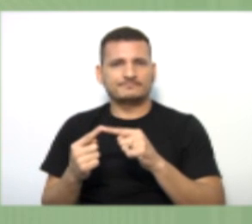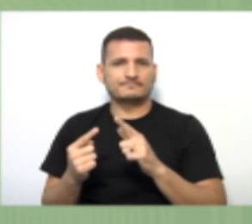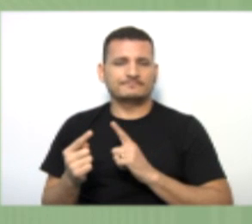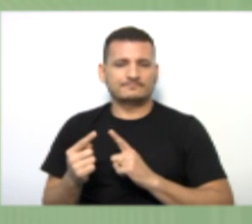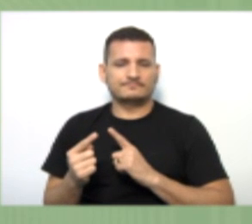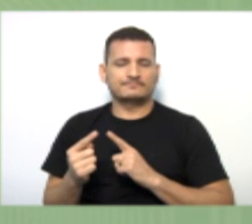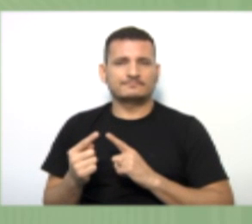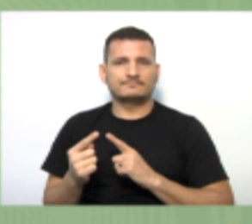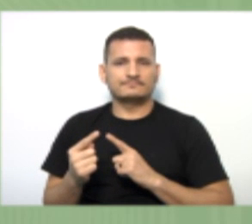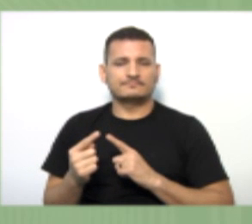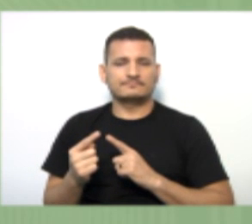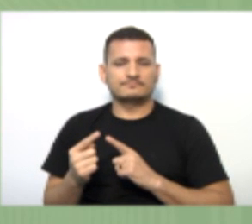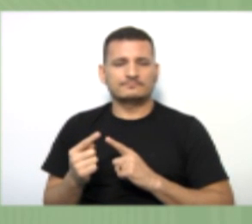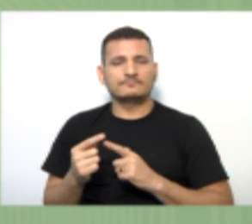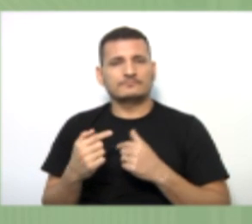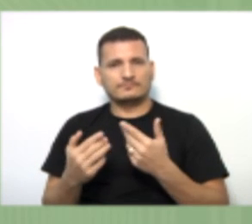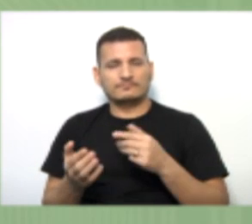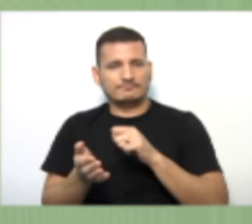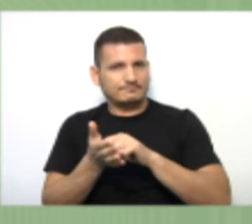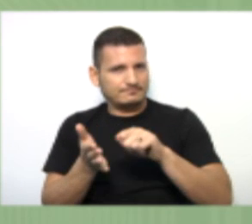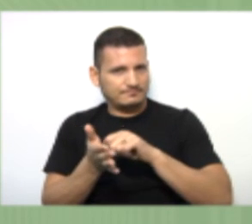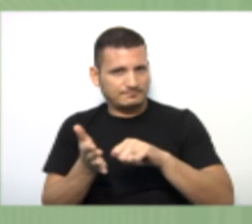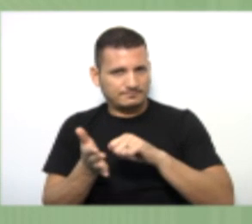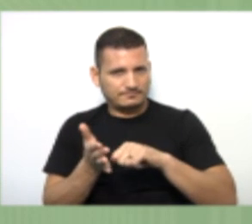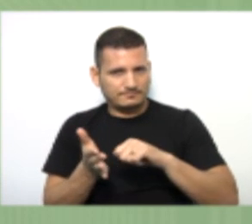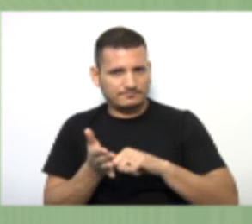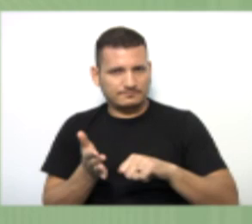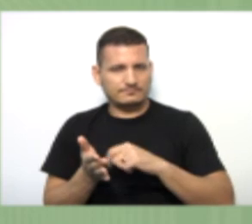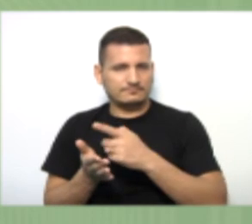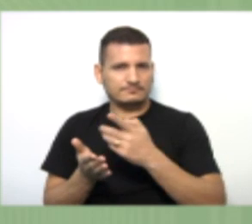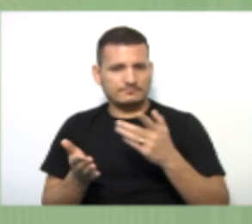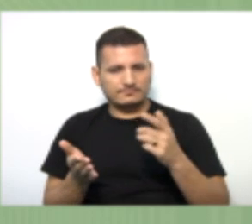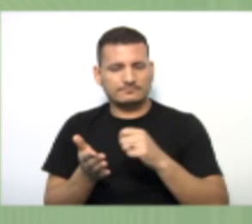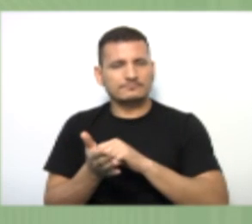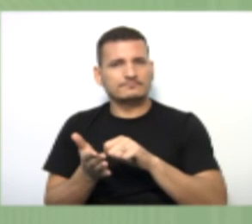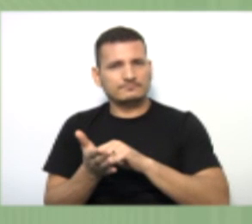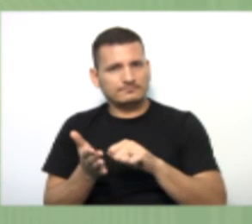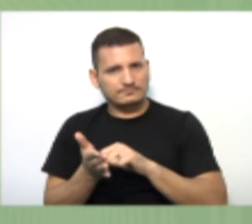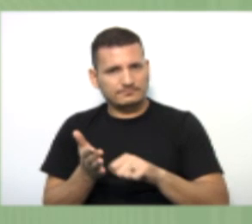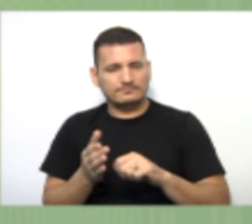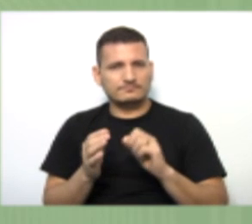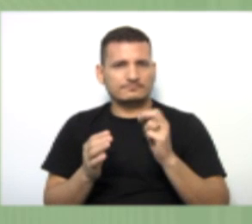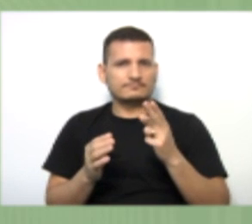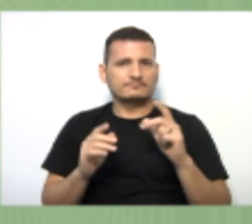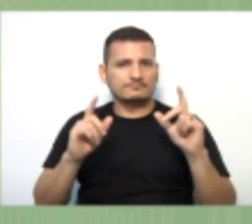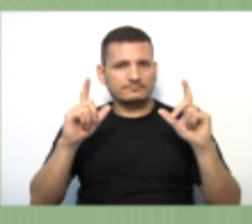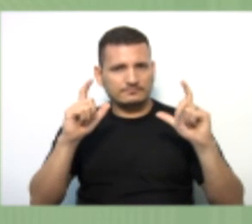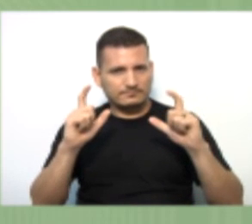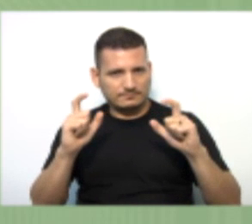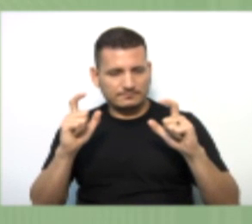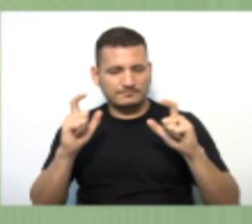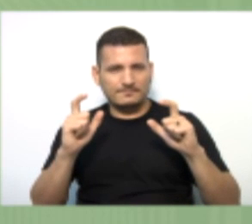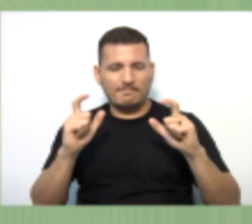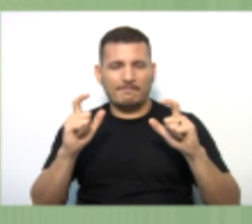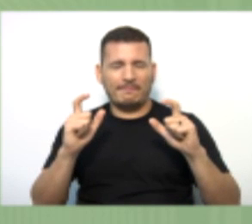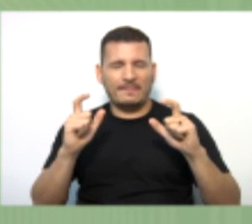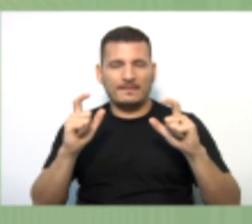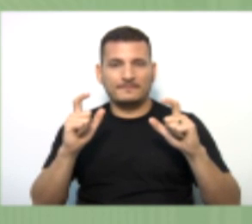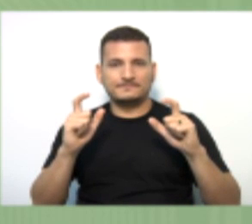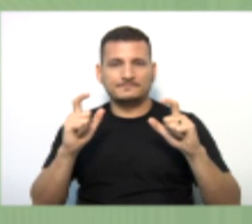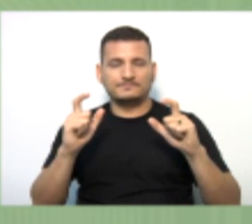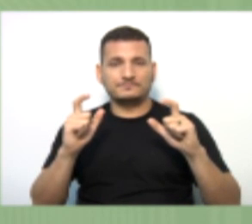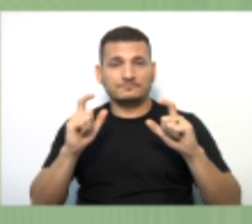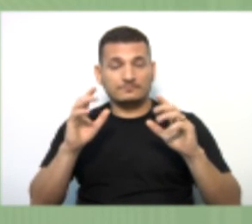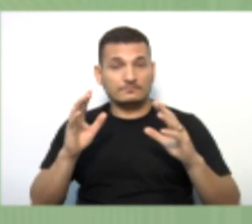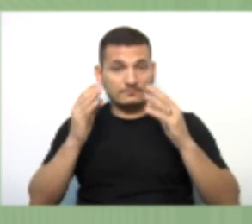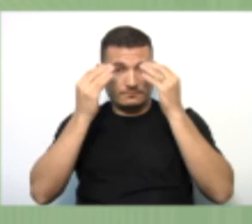Olha aí que legal. Então anotem, peguem, tirem aquela famosa foto que todo mundo faz e coloquem na